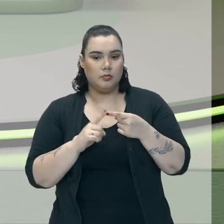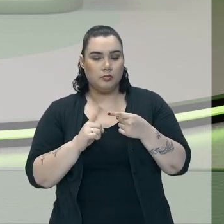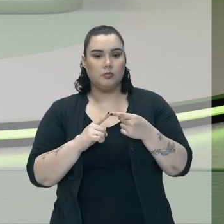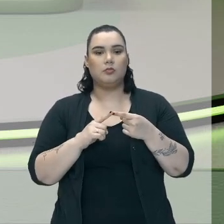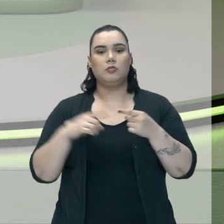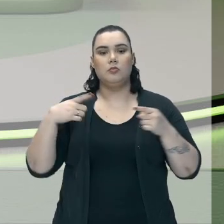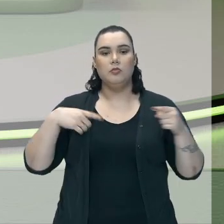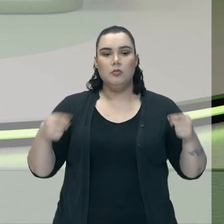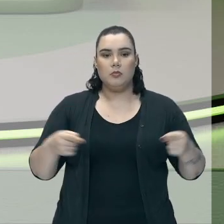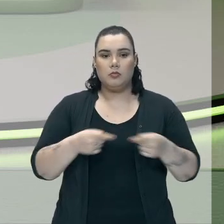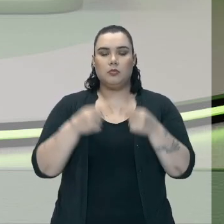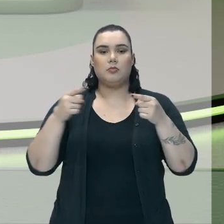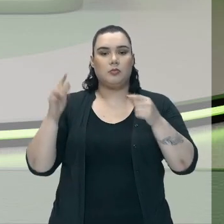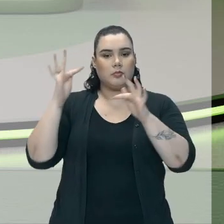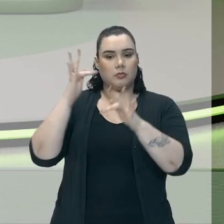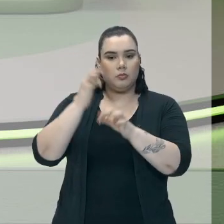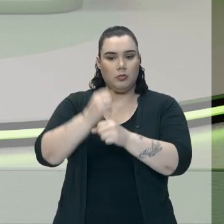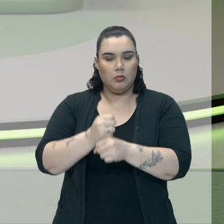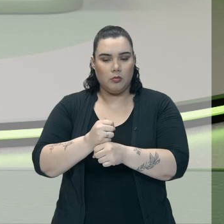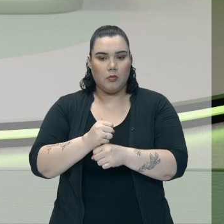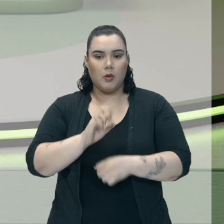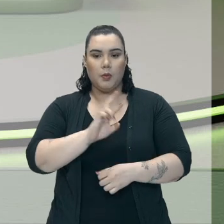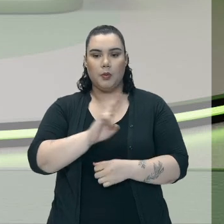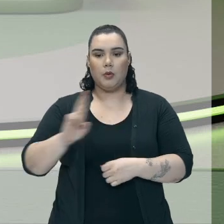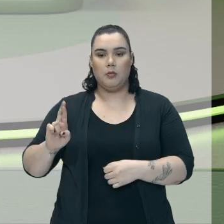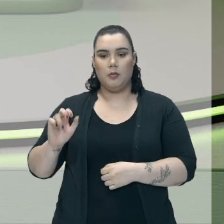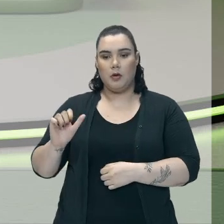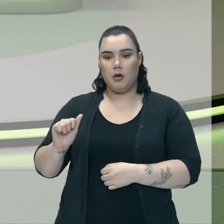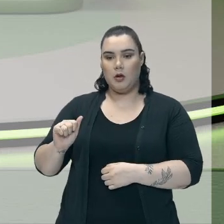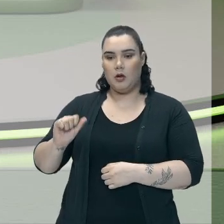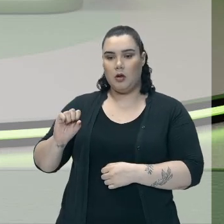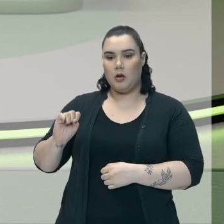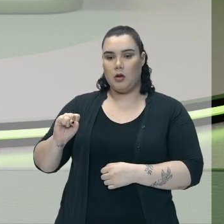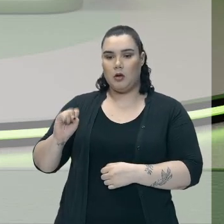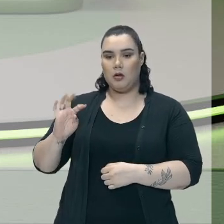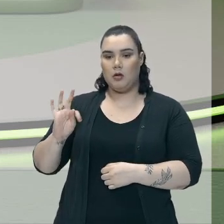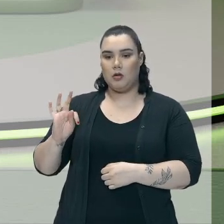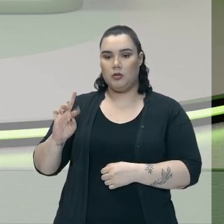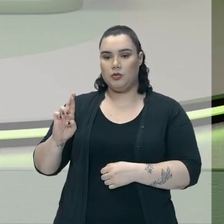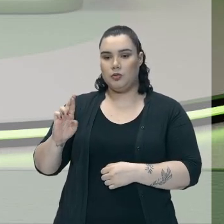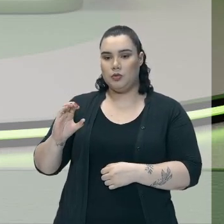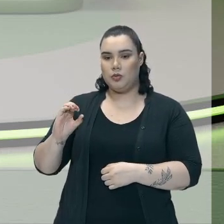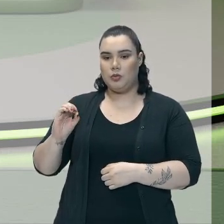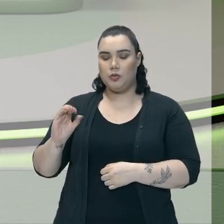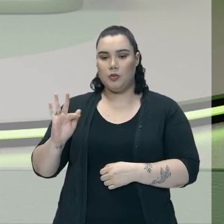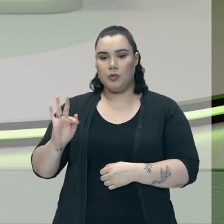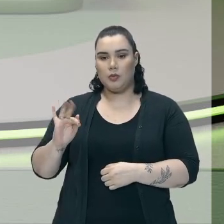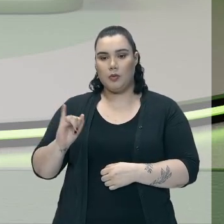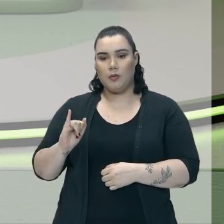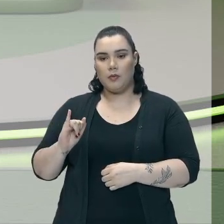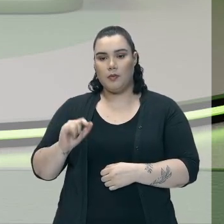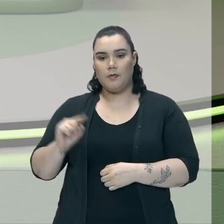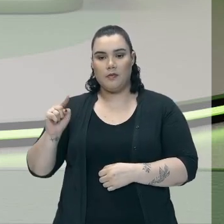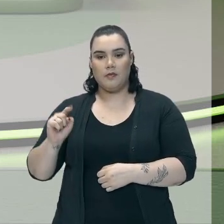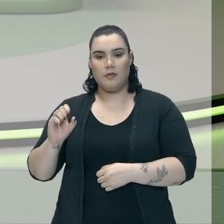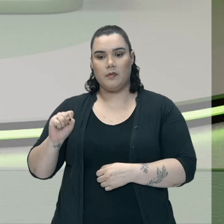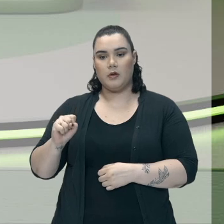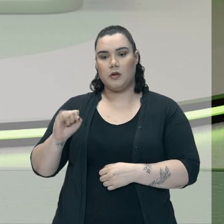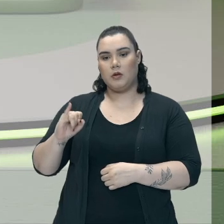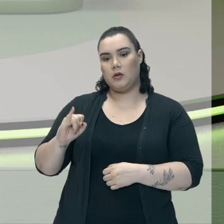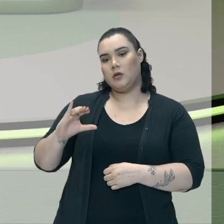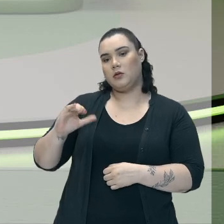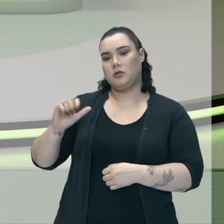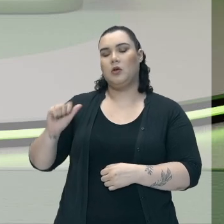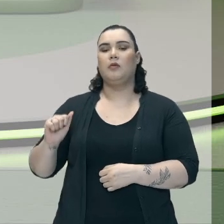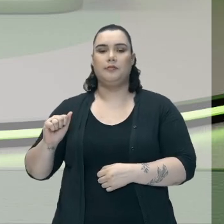extremamente ligado aí com a física, que é a nossa astrofísica. Olha lá, o nome física está presente,